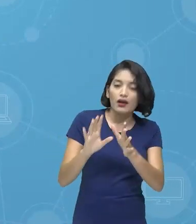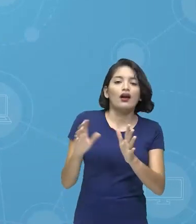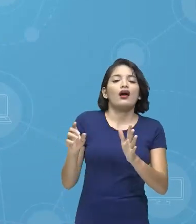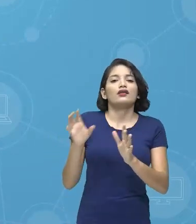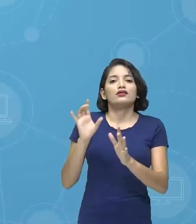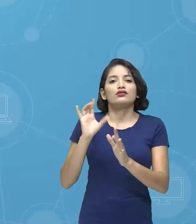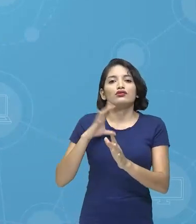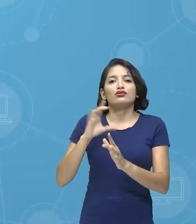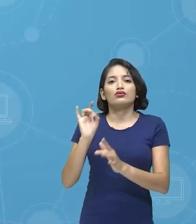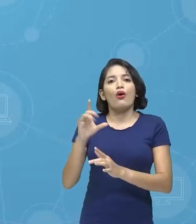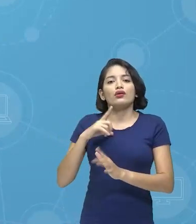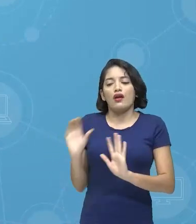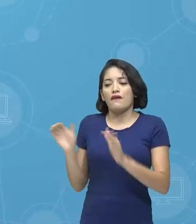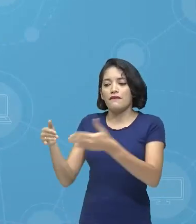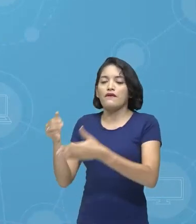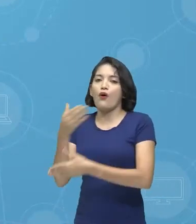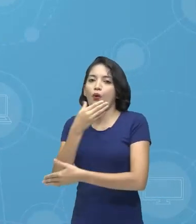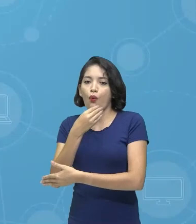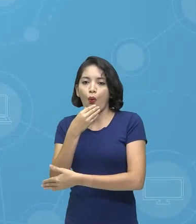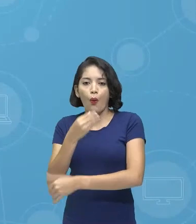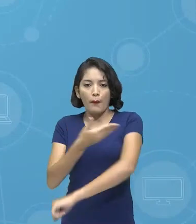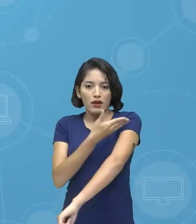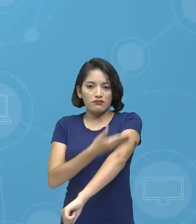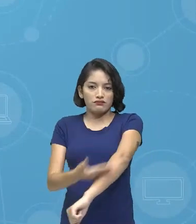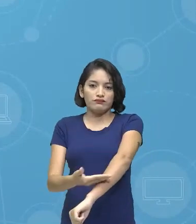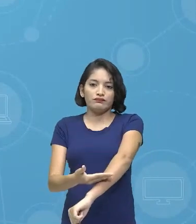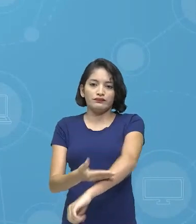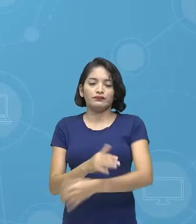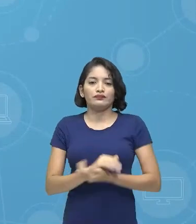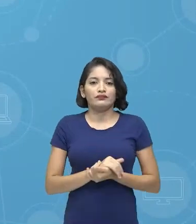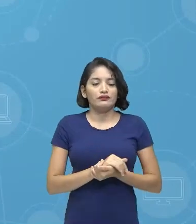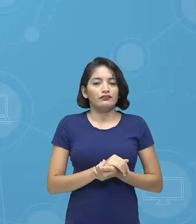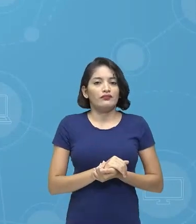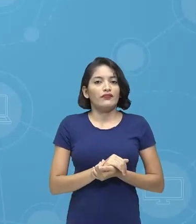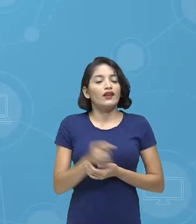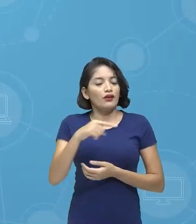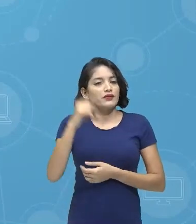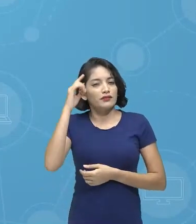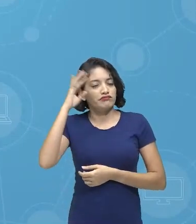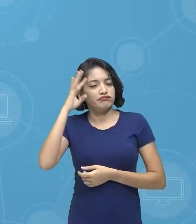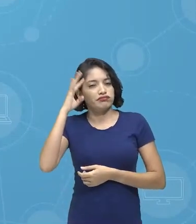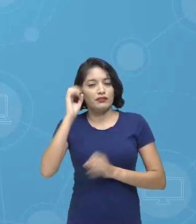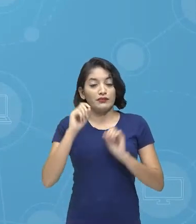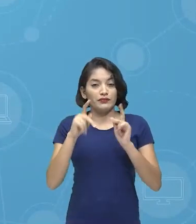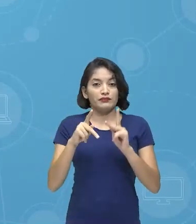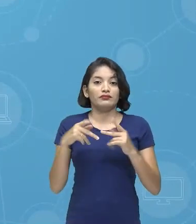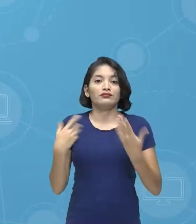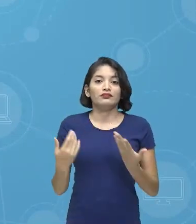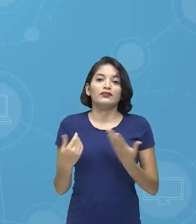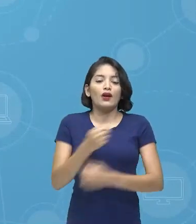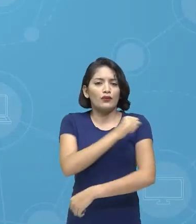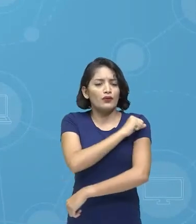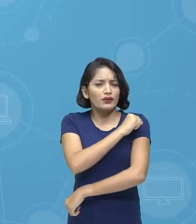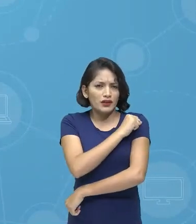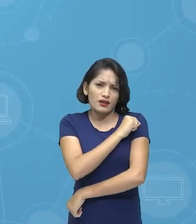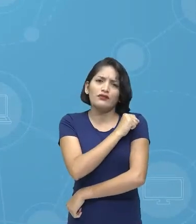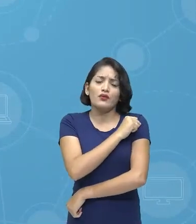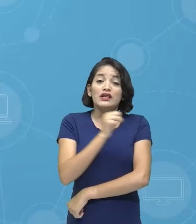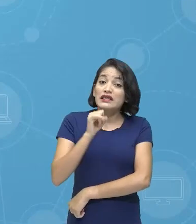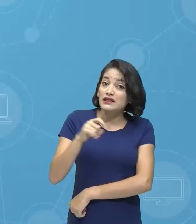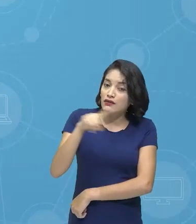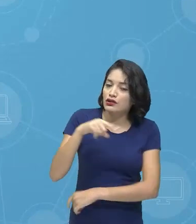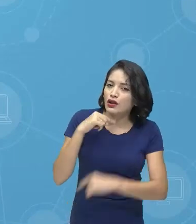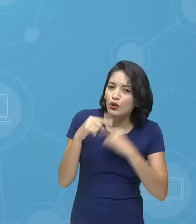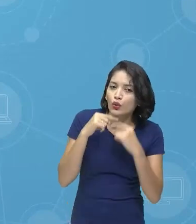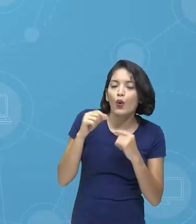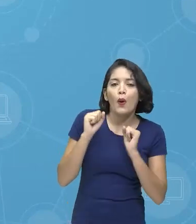direcionada para o homem branco, certo? É bom que vocês façam essa reflexão. ok? Então, oitavo ano, caso vocês tenham